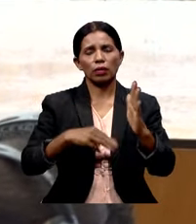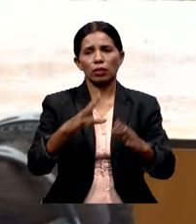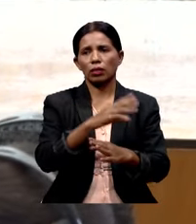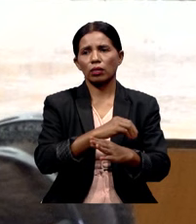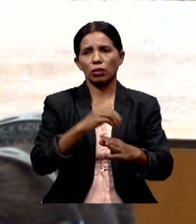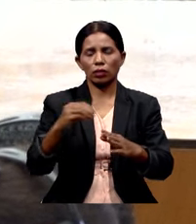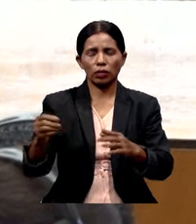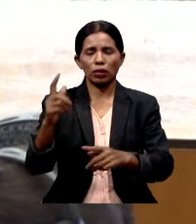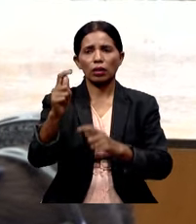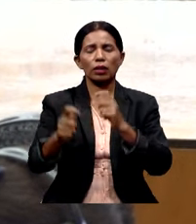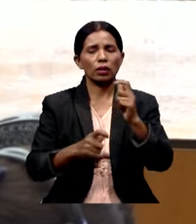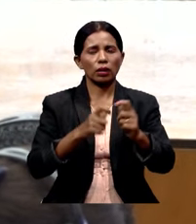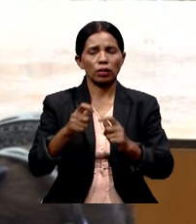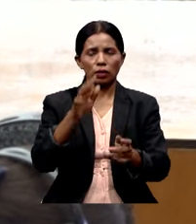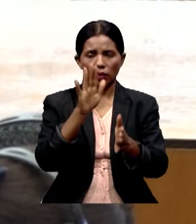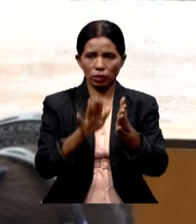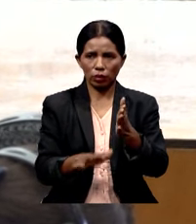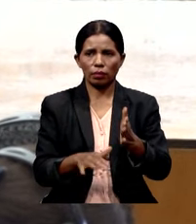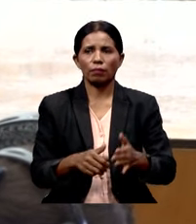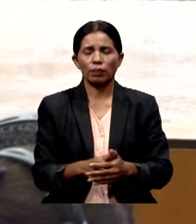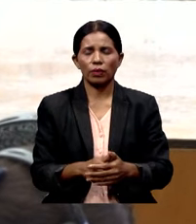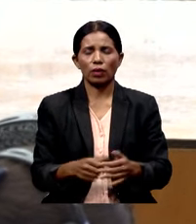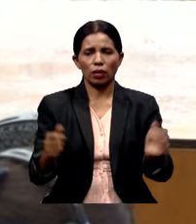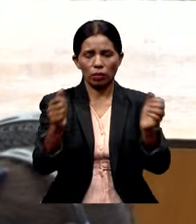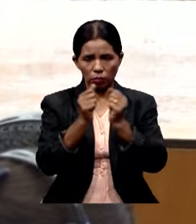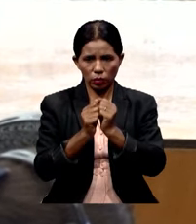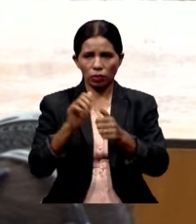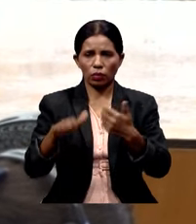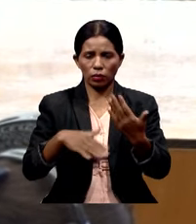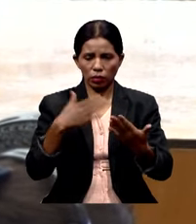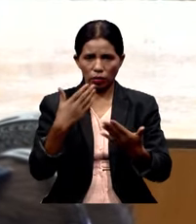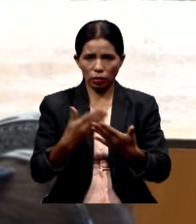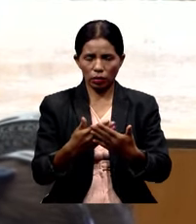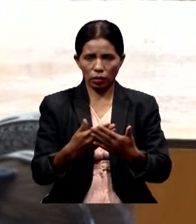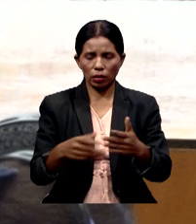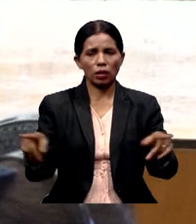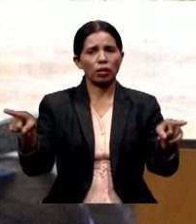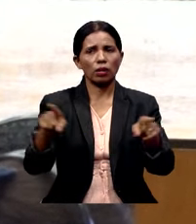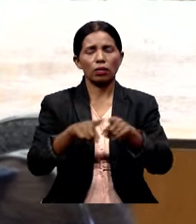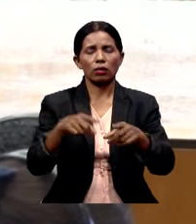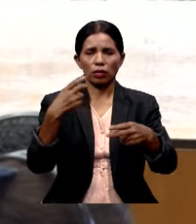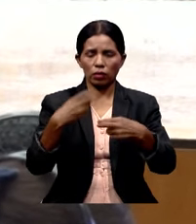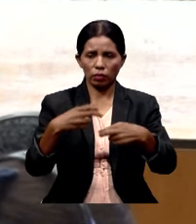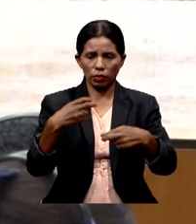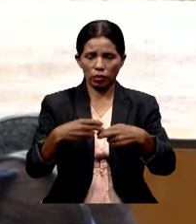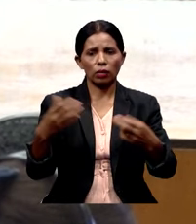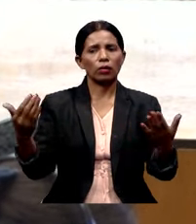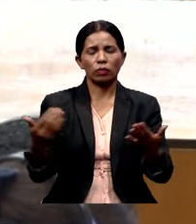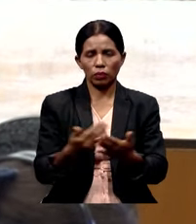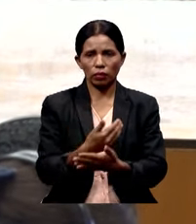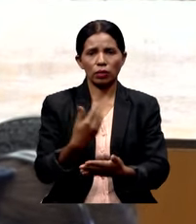evolução tecnológica e que os neném, remoto roto, sai nessa desafios foram,